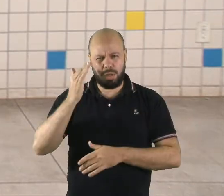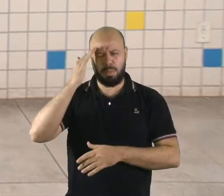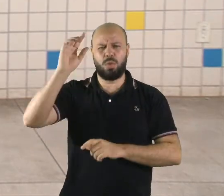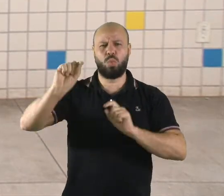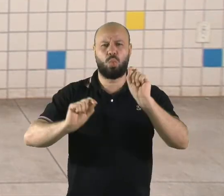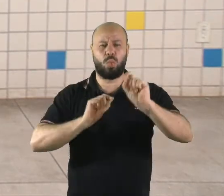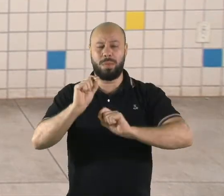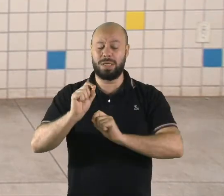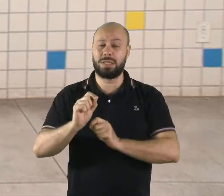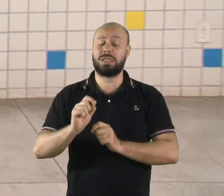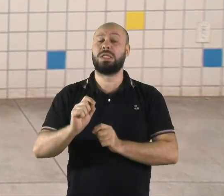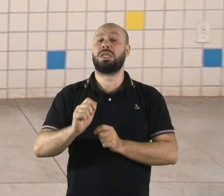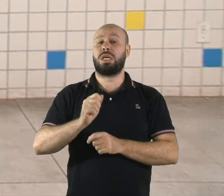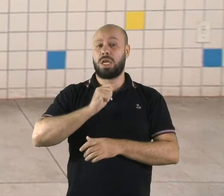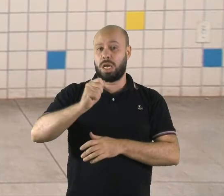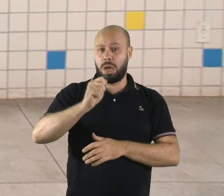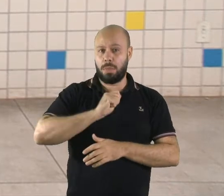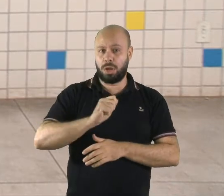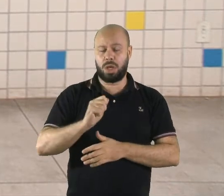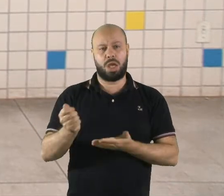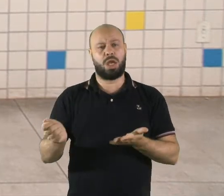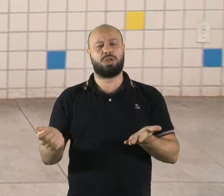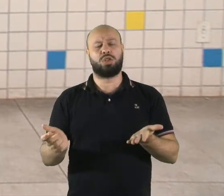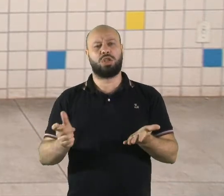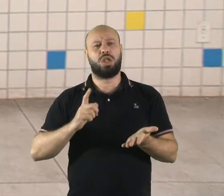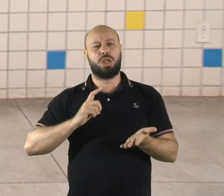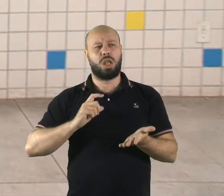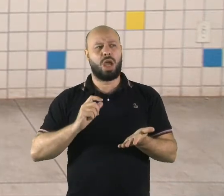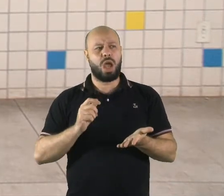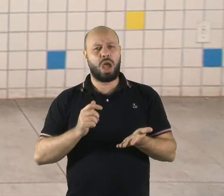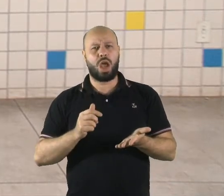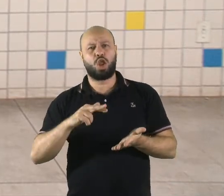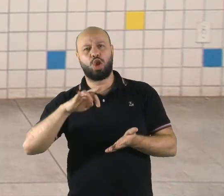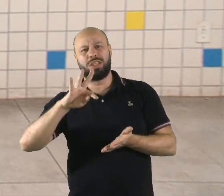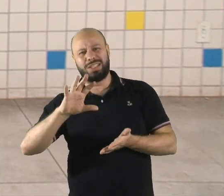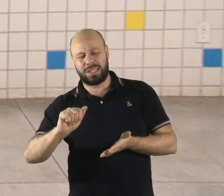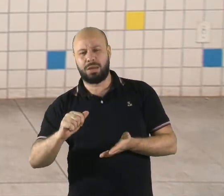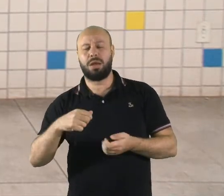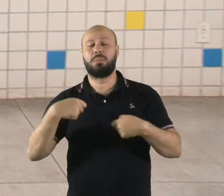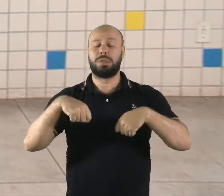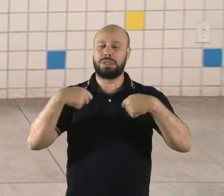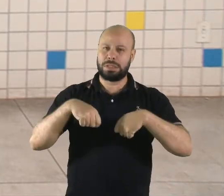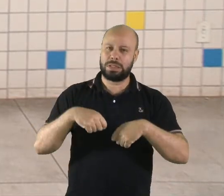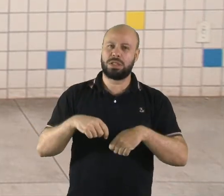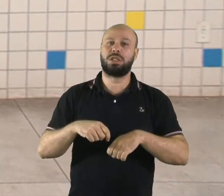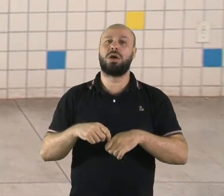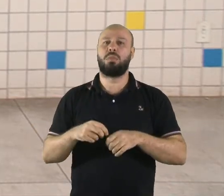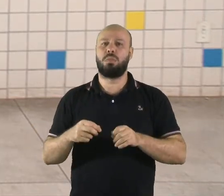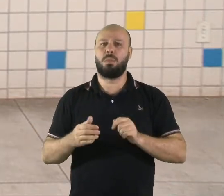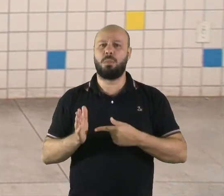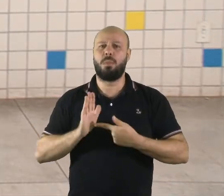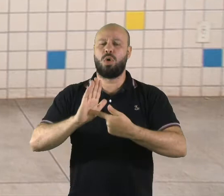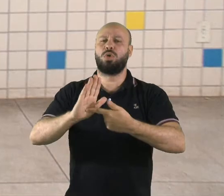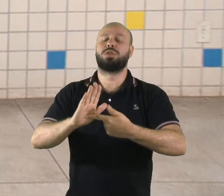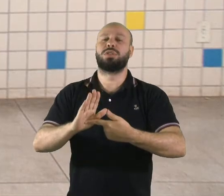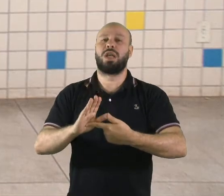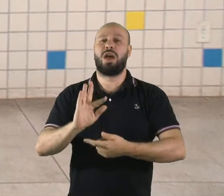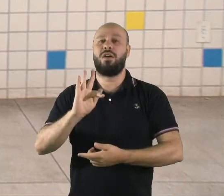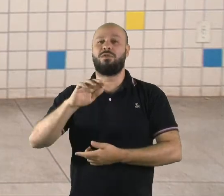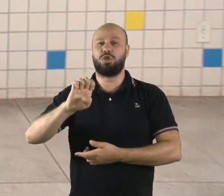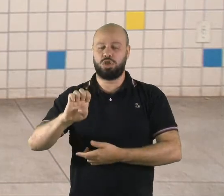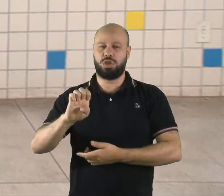é reportagem, notícia, precisa ser citada essa referência da fonte. Continuando